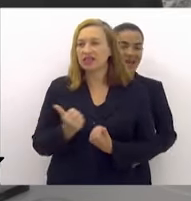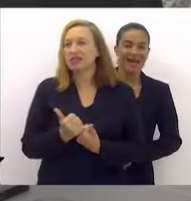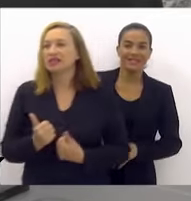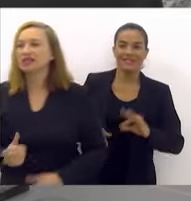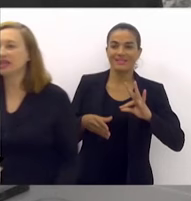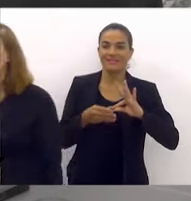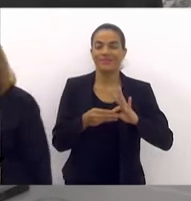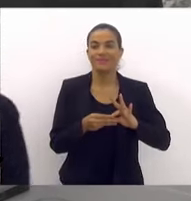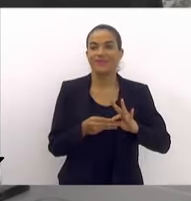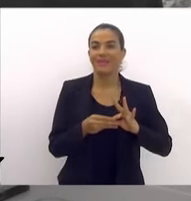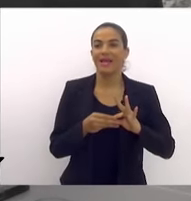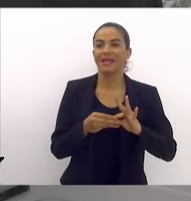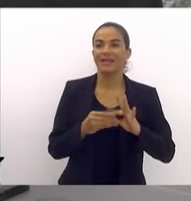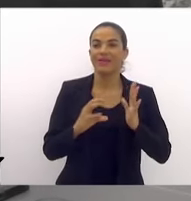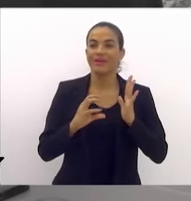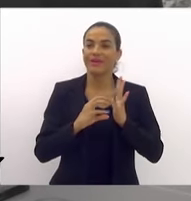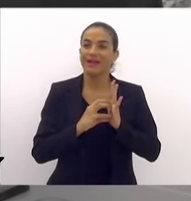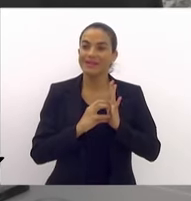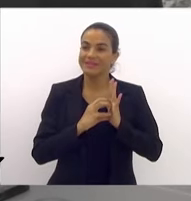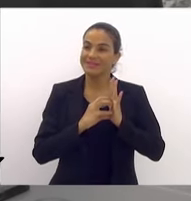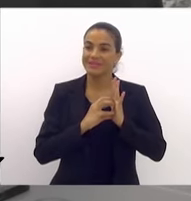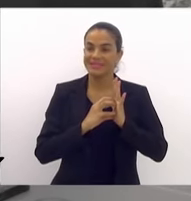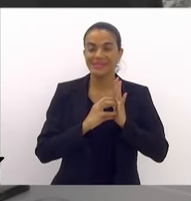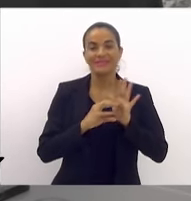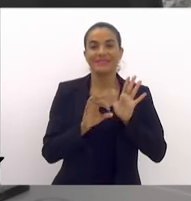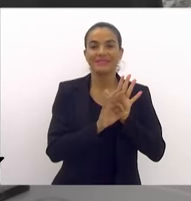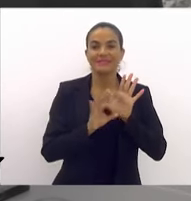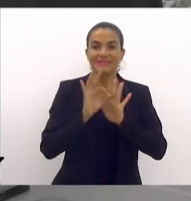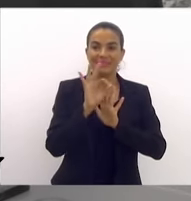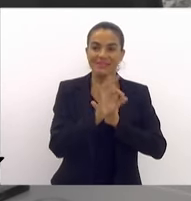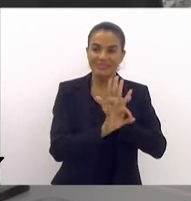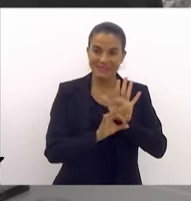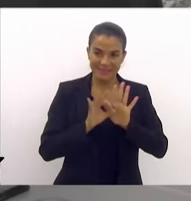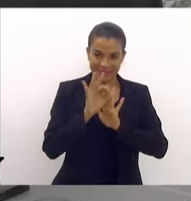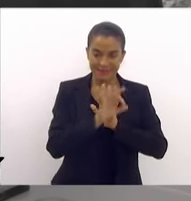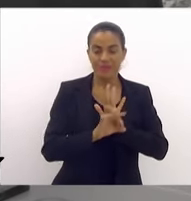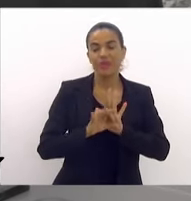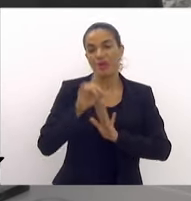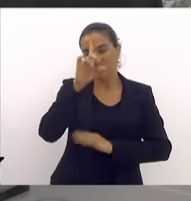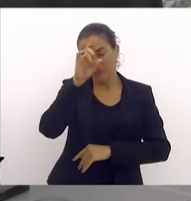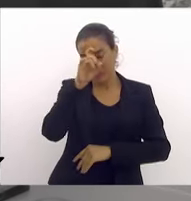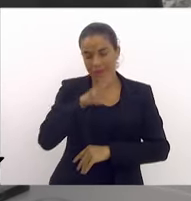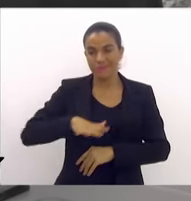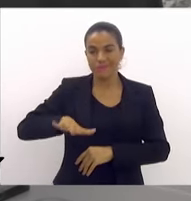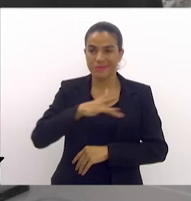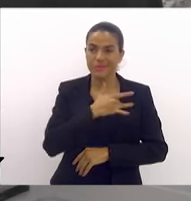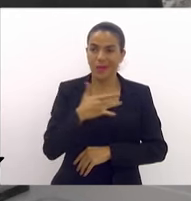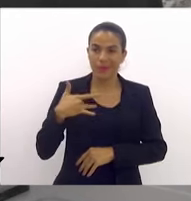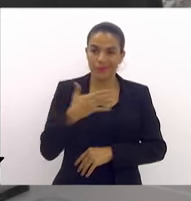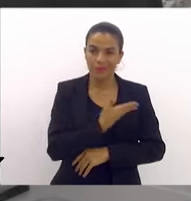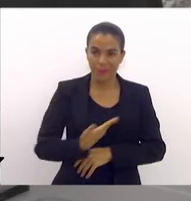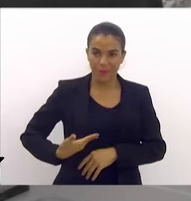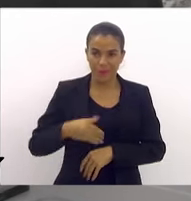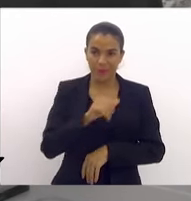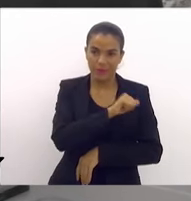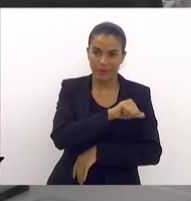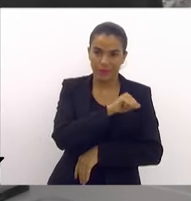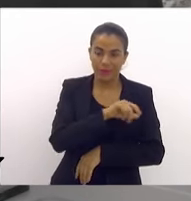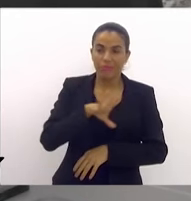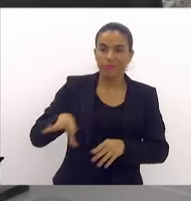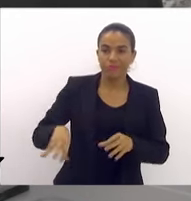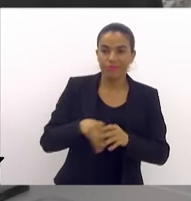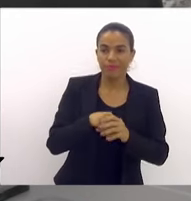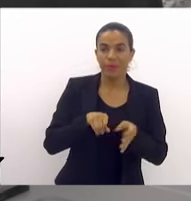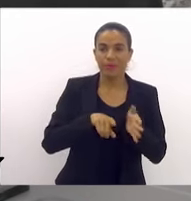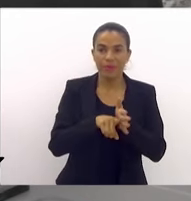pacientes de todos os hospitais, maternidades e unidades de saúde públicas do Estado do Rio de Janeiro, para incluir a realização